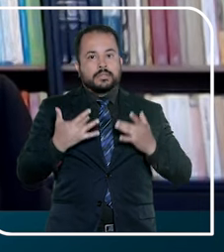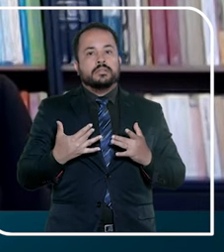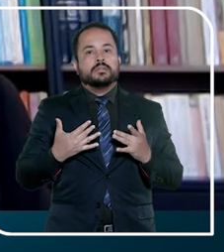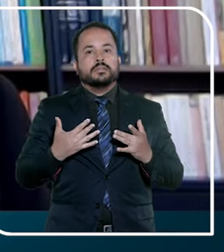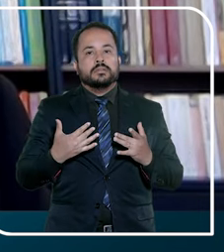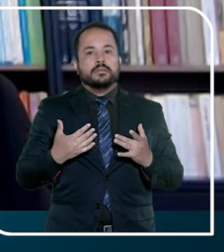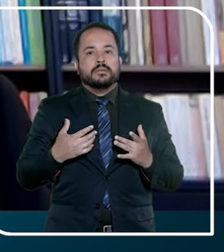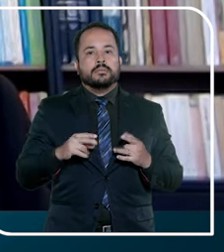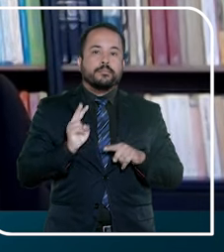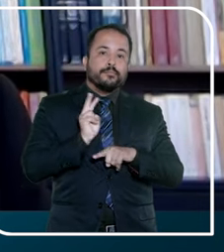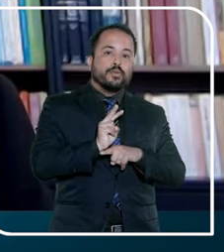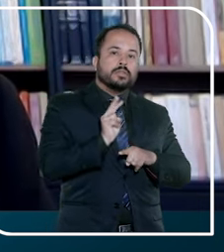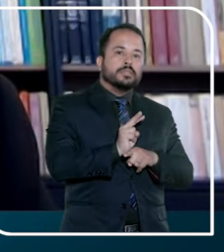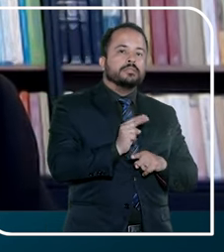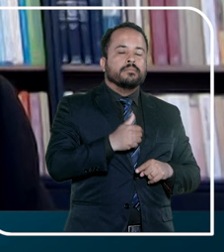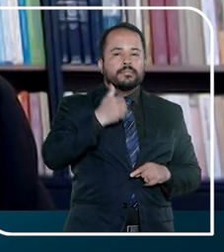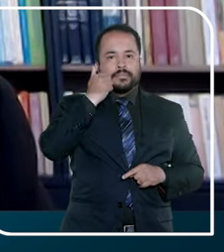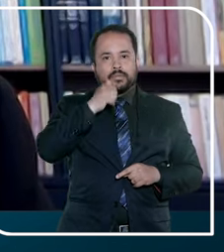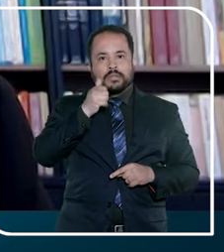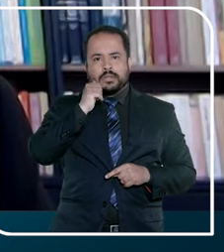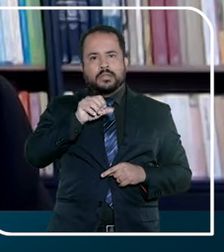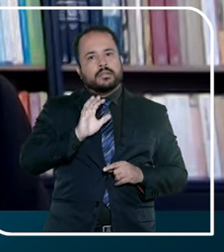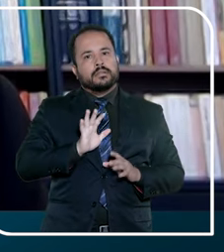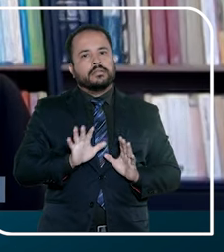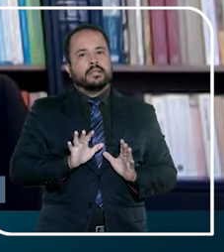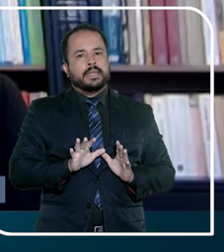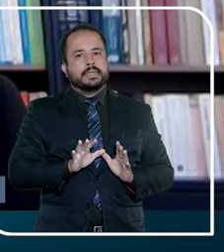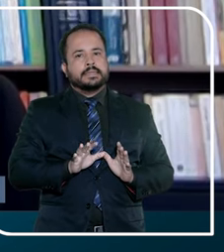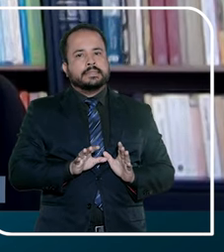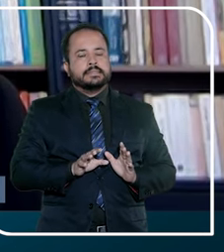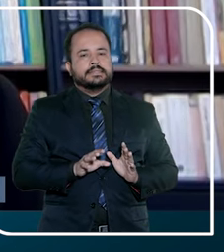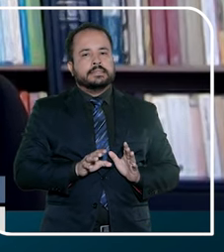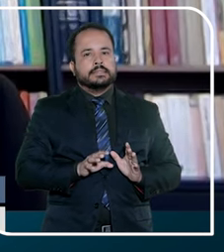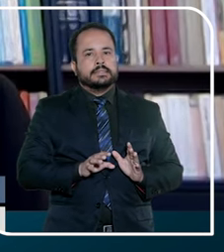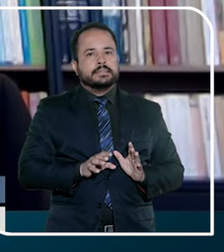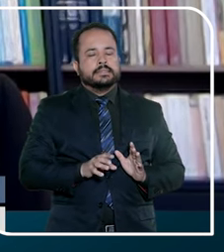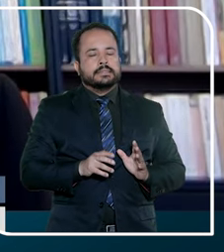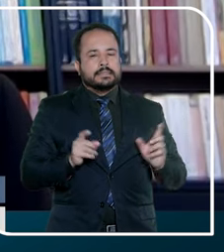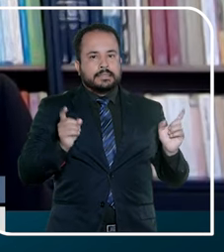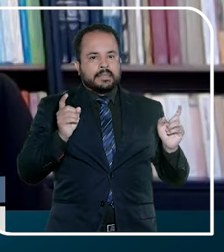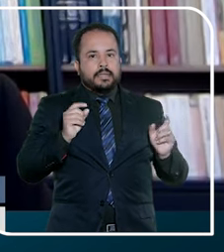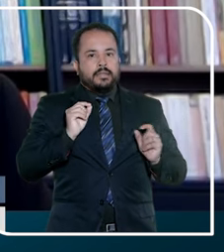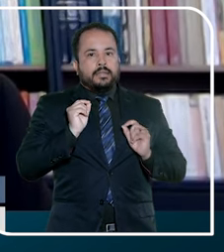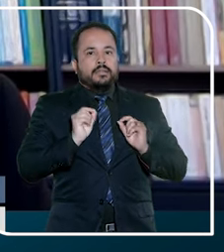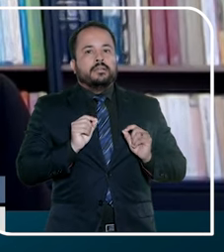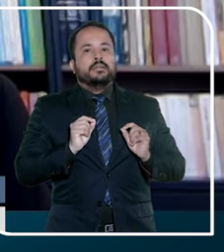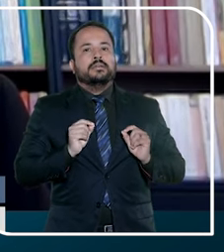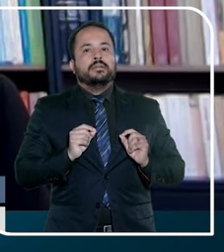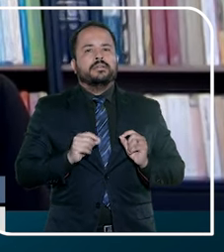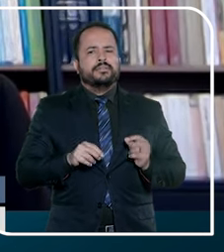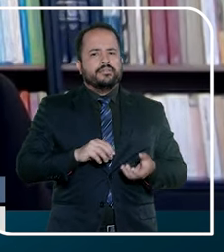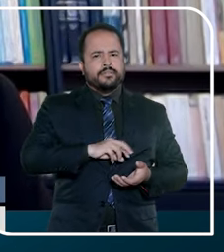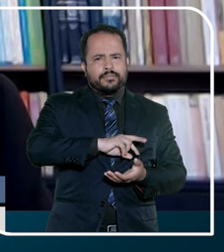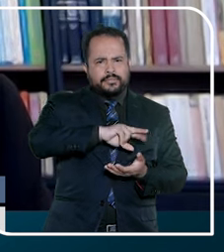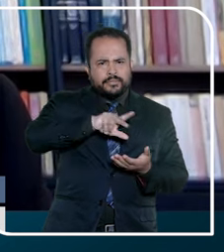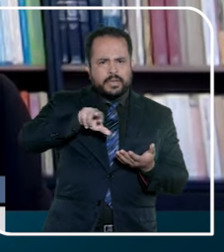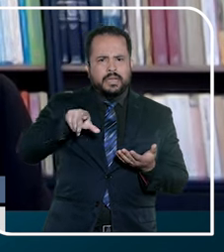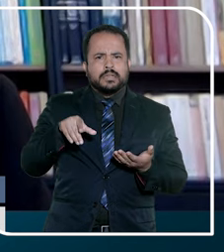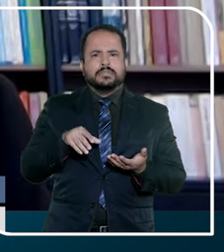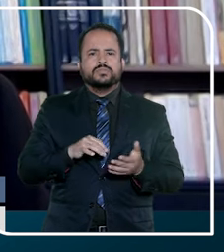restritiva do que as outras legislações penais vários institutos que são